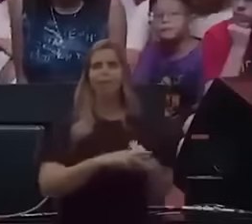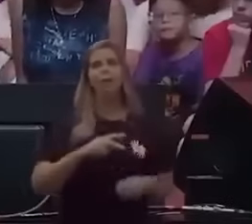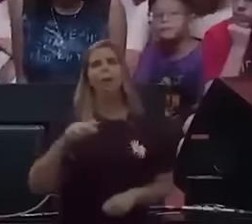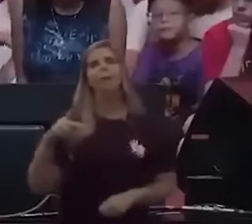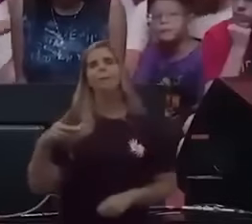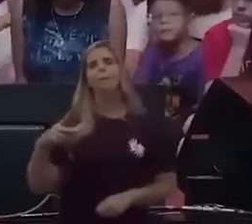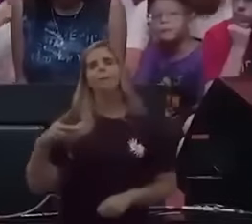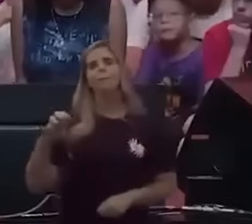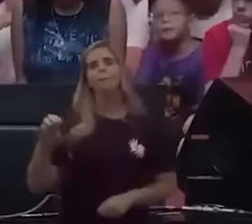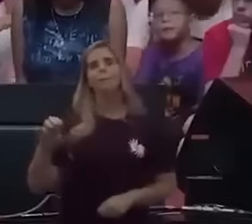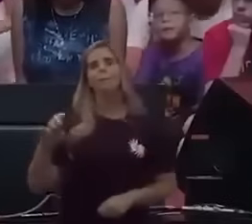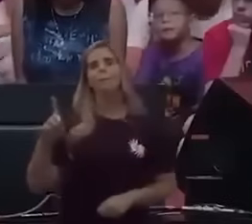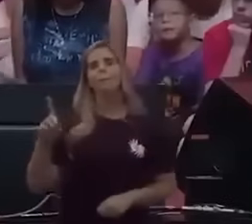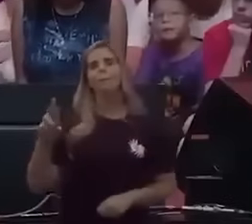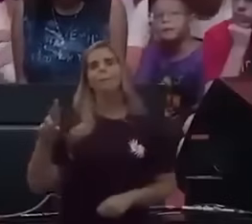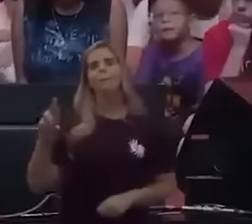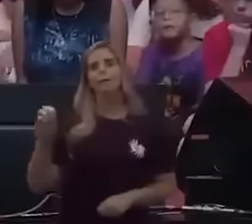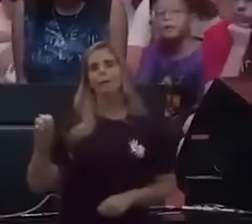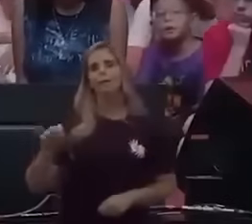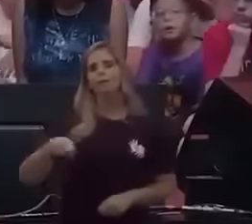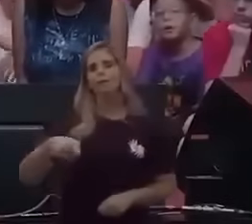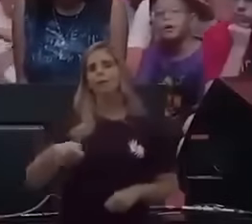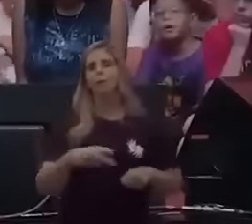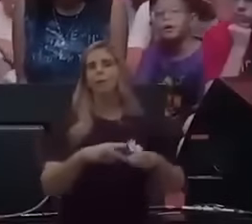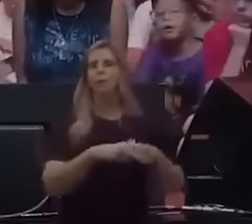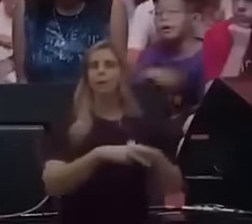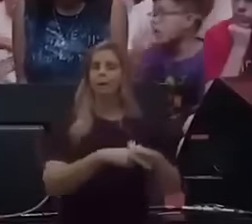que orava pelos enfermos e eles eram curados?